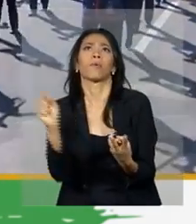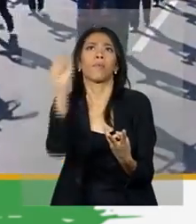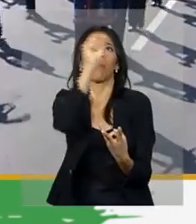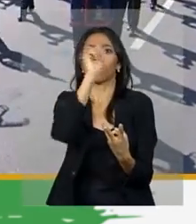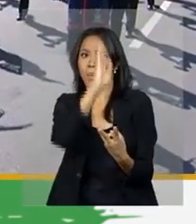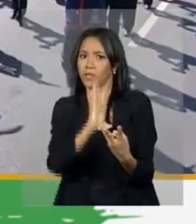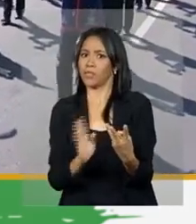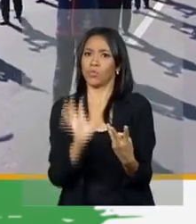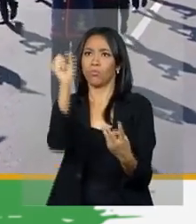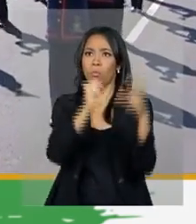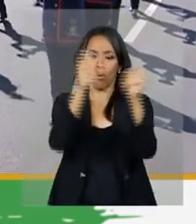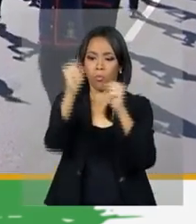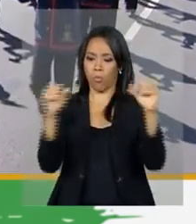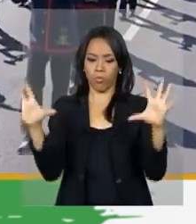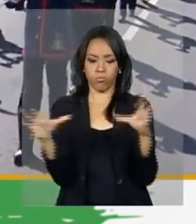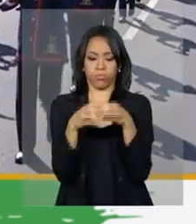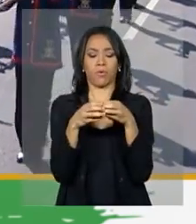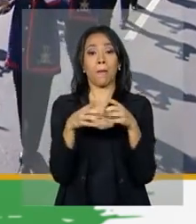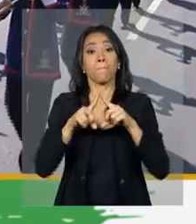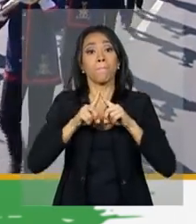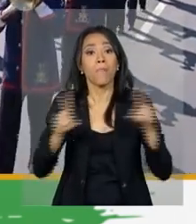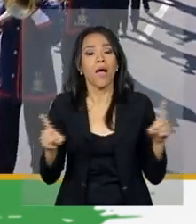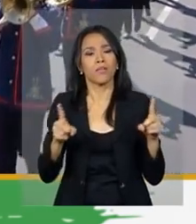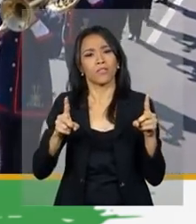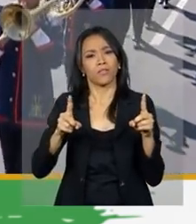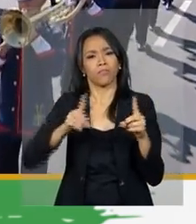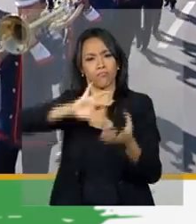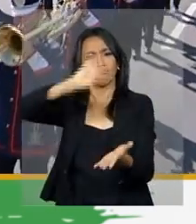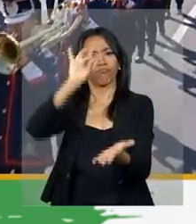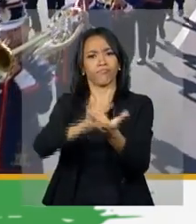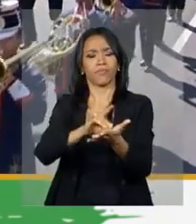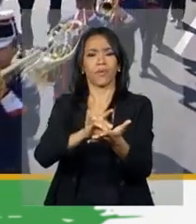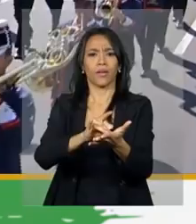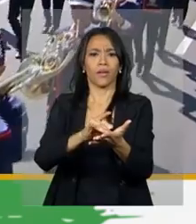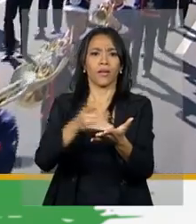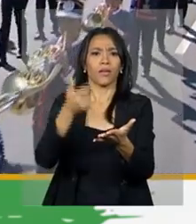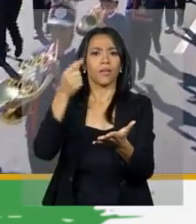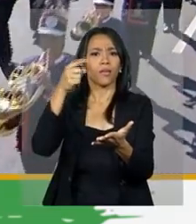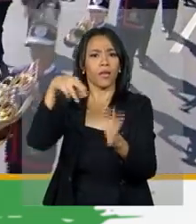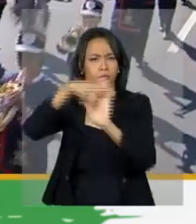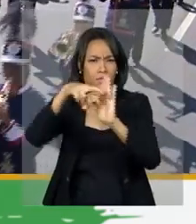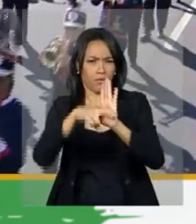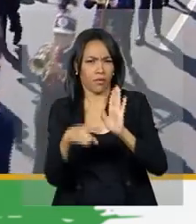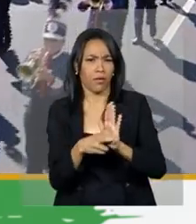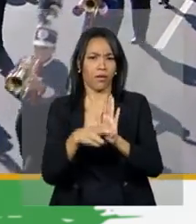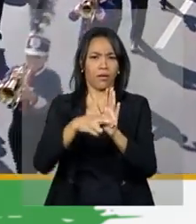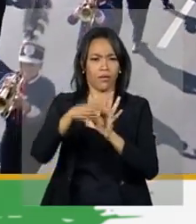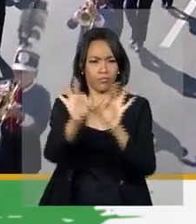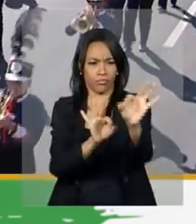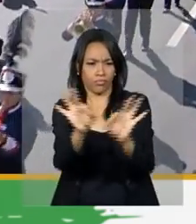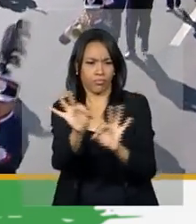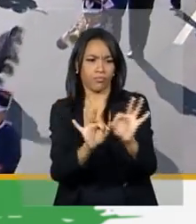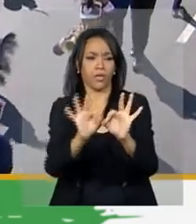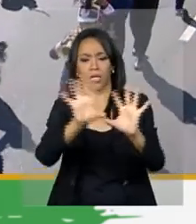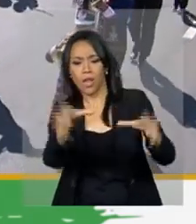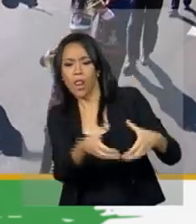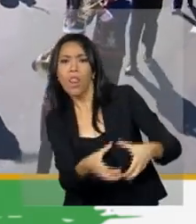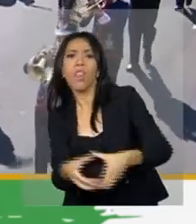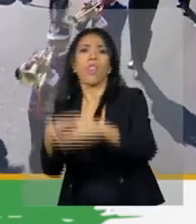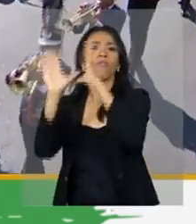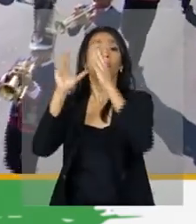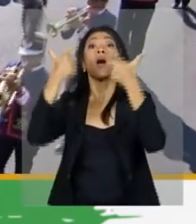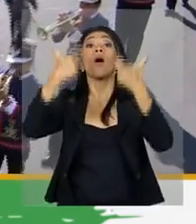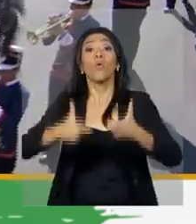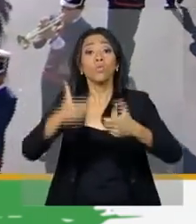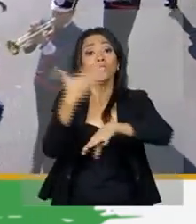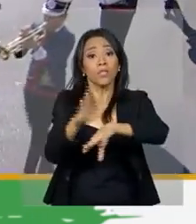Mas o regimento de infantaria, que foi para a Itália, foi formado e treinado